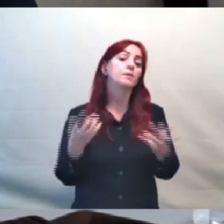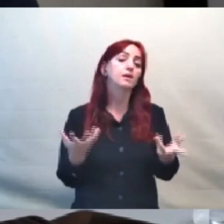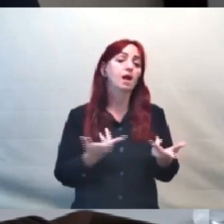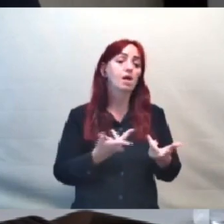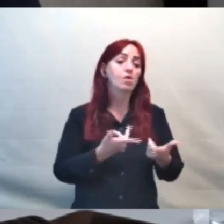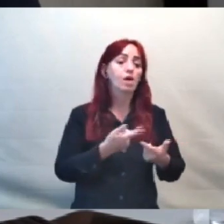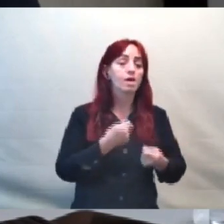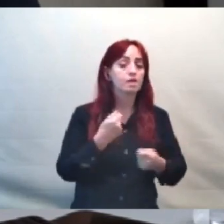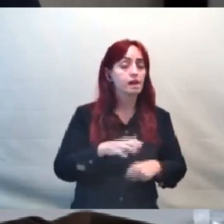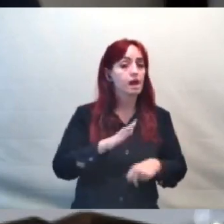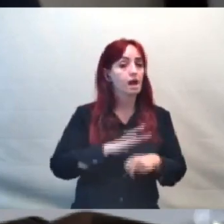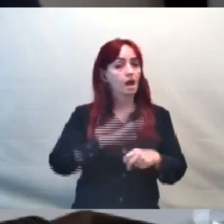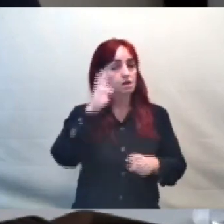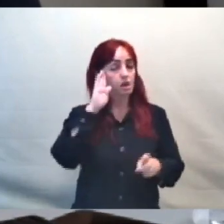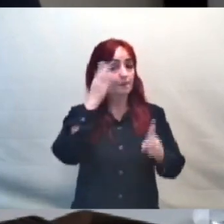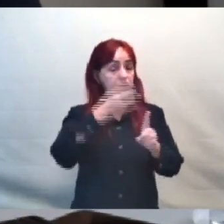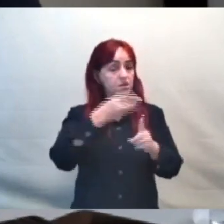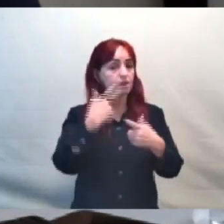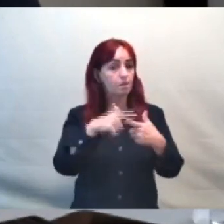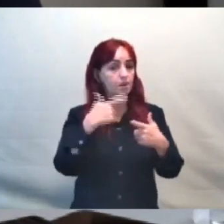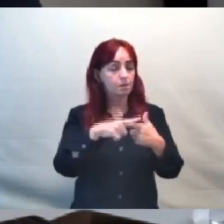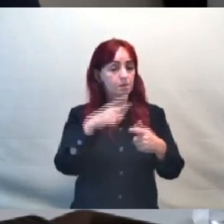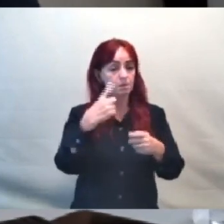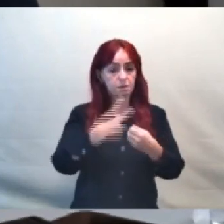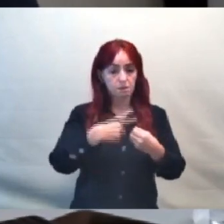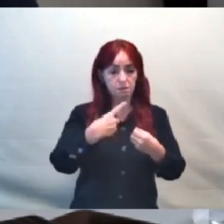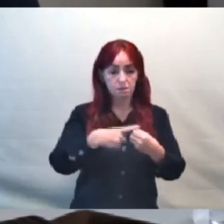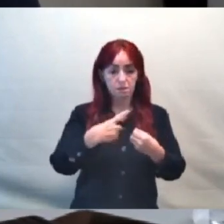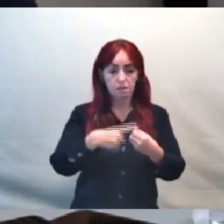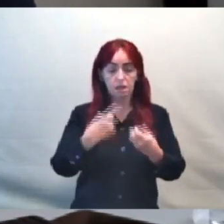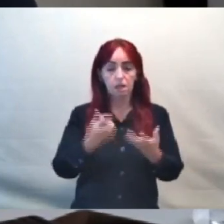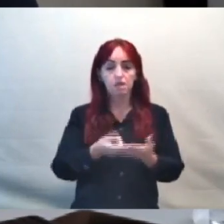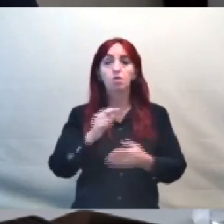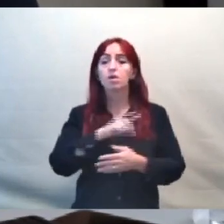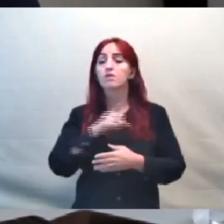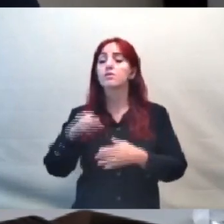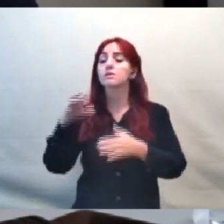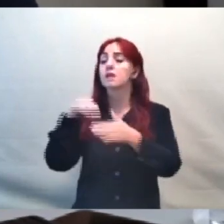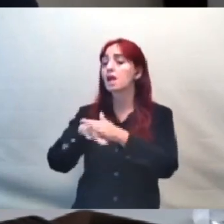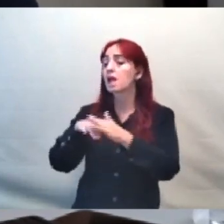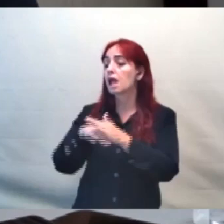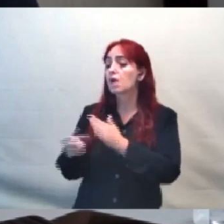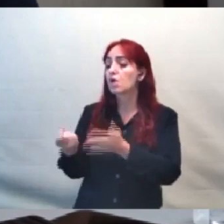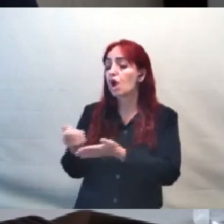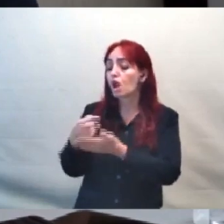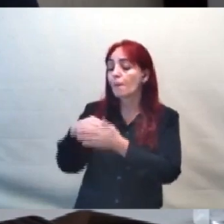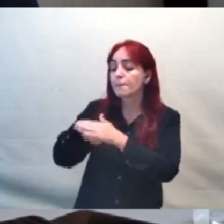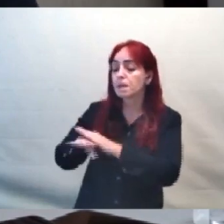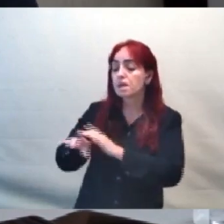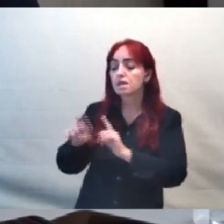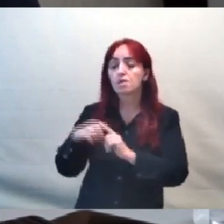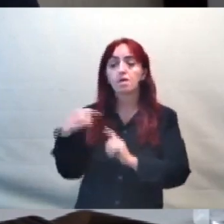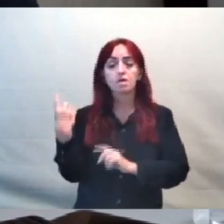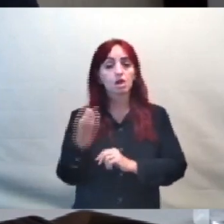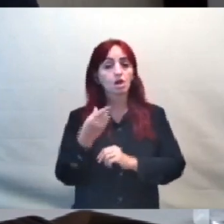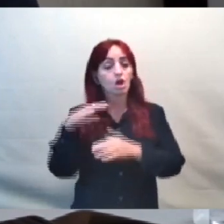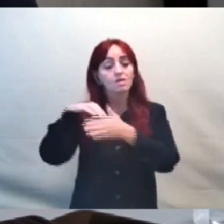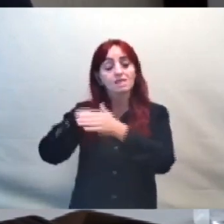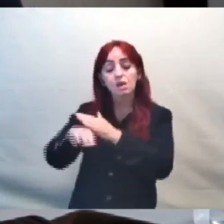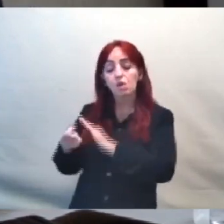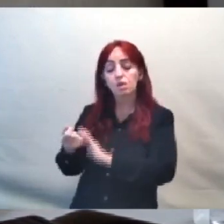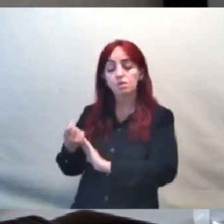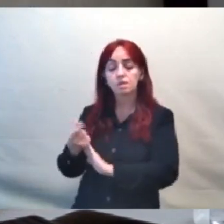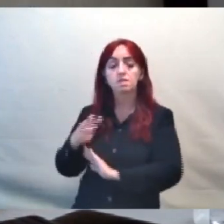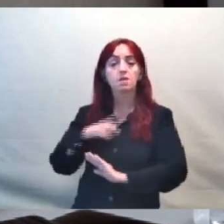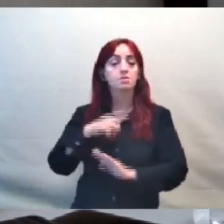da cidade. Então, quando o Zé economiza, quando a Luíde economiza, quando eu economizo, quando nós economizamos, esse recurso volta